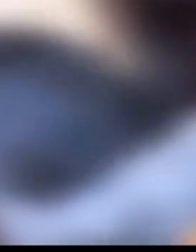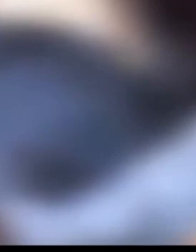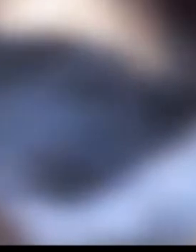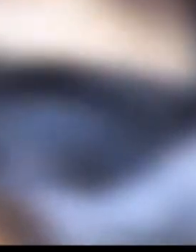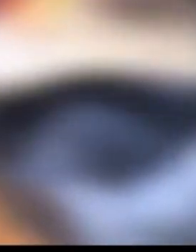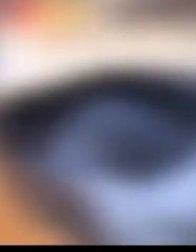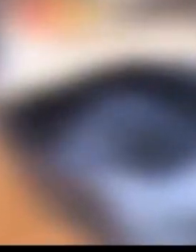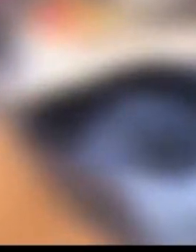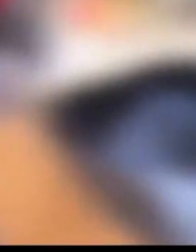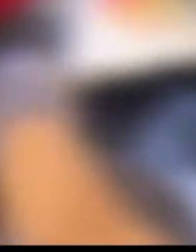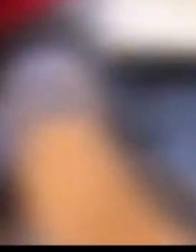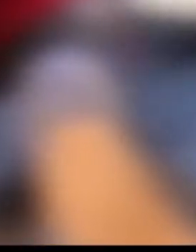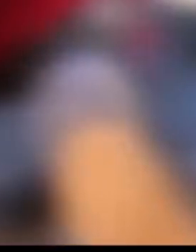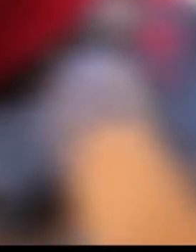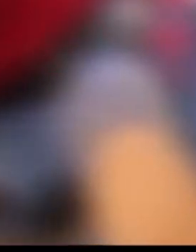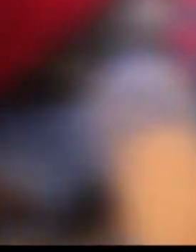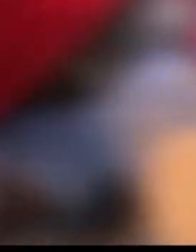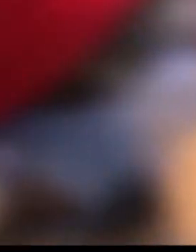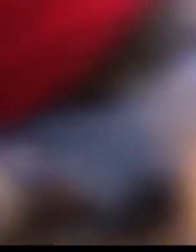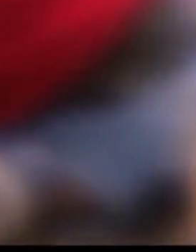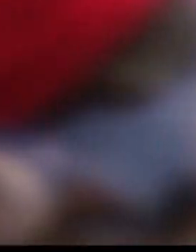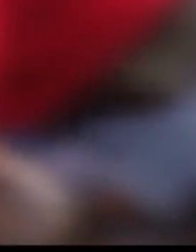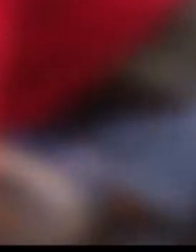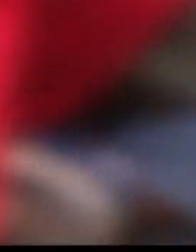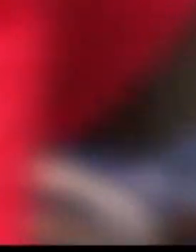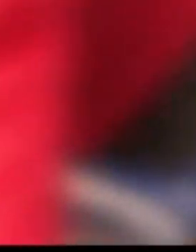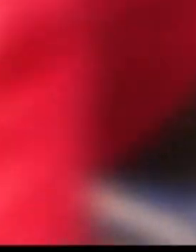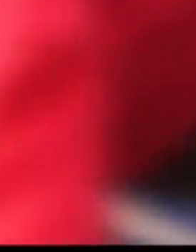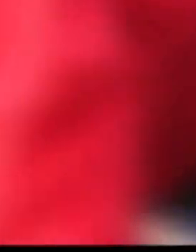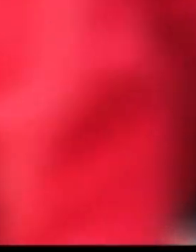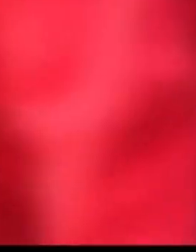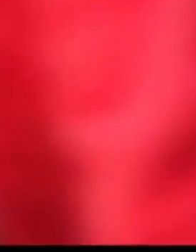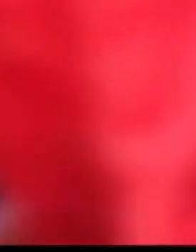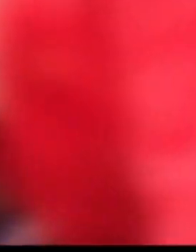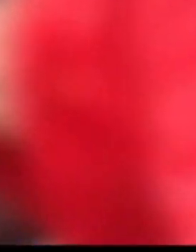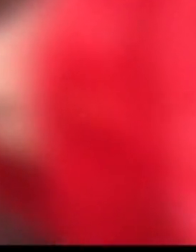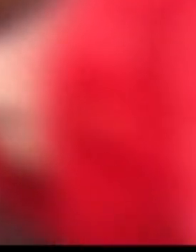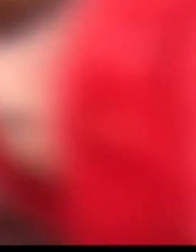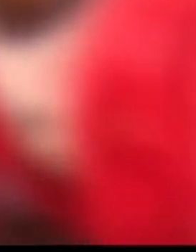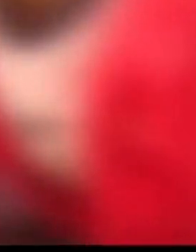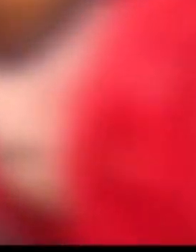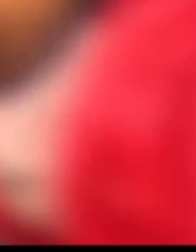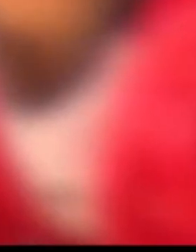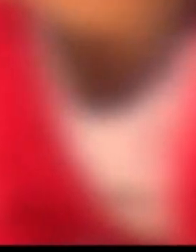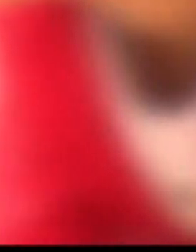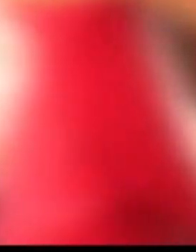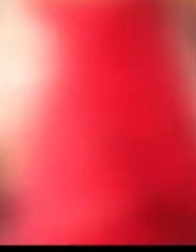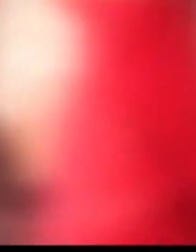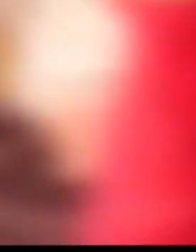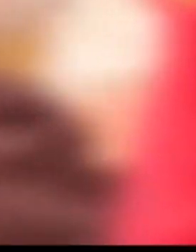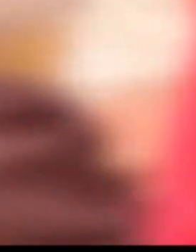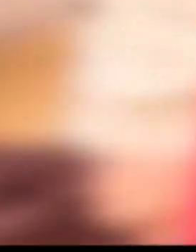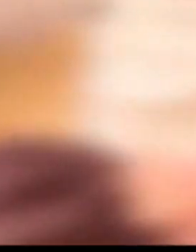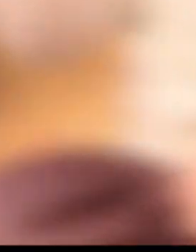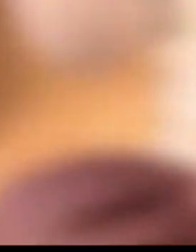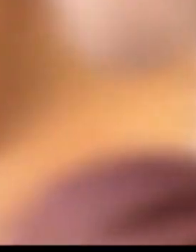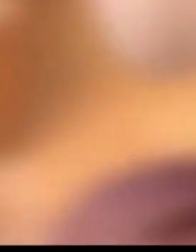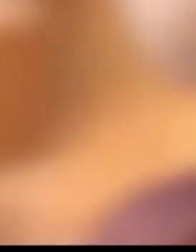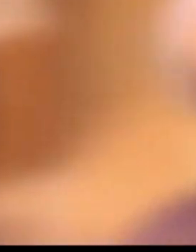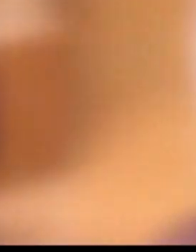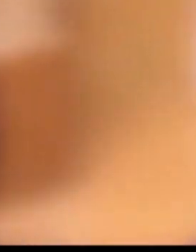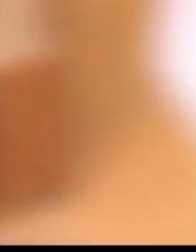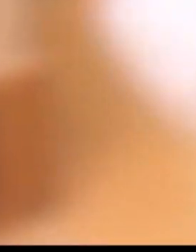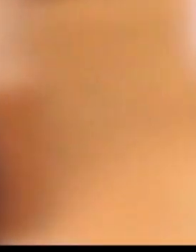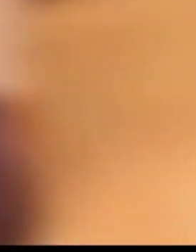Em 2015, mais de 80 mil denúncias de violações contra crianças e adolescentes foram registradas, segundo dados divulgados pela